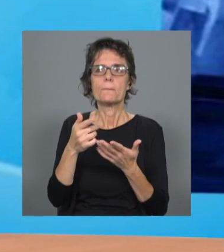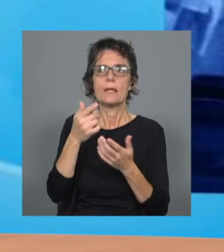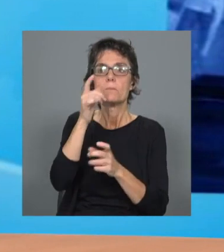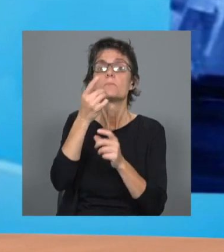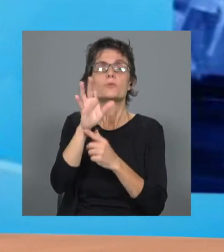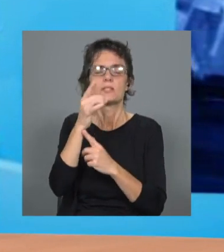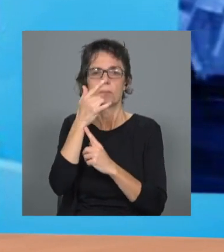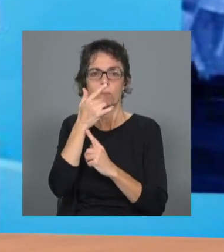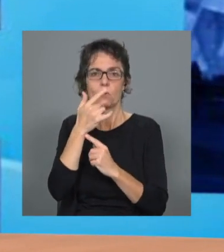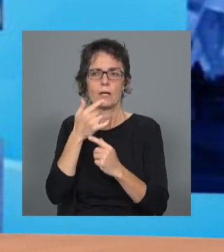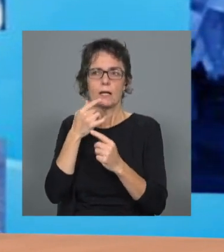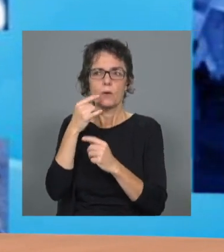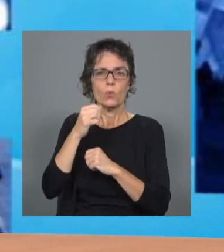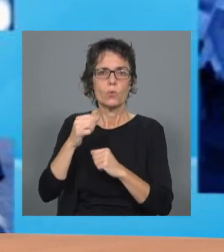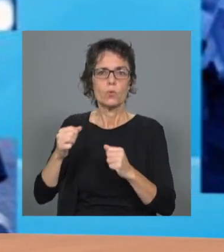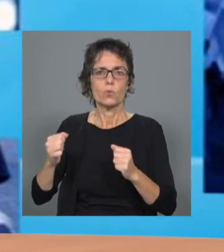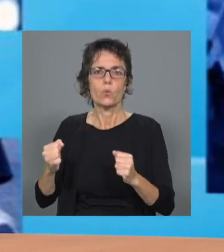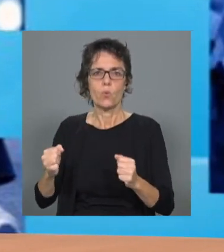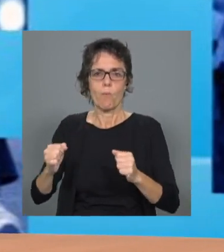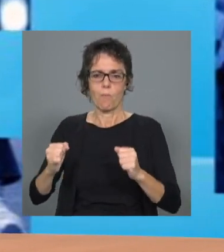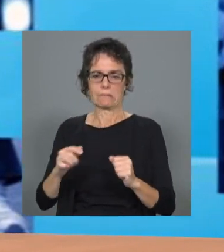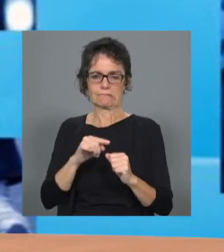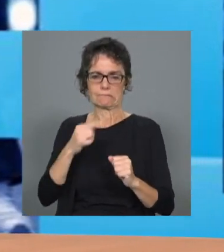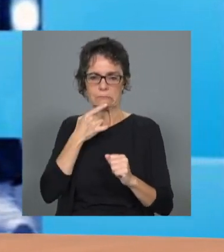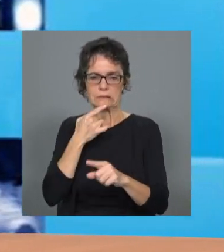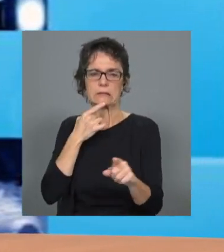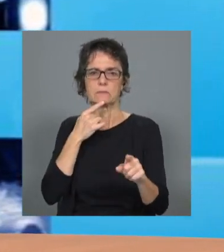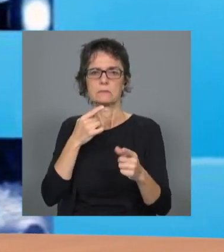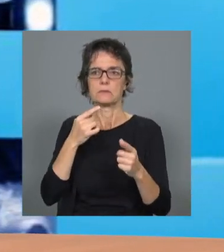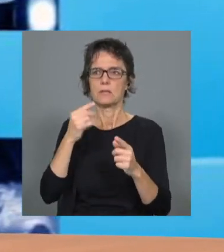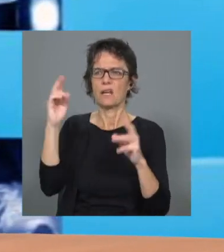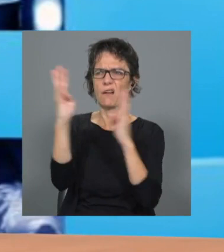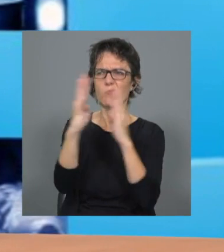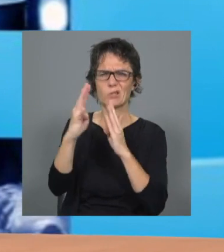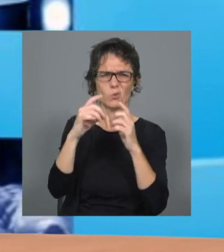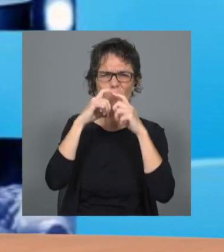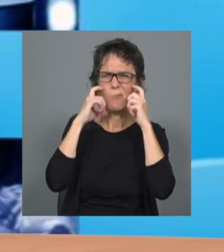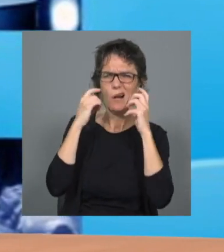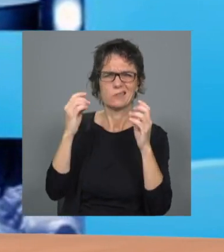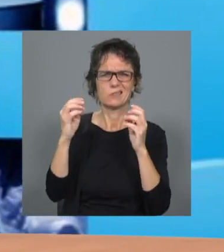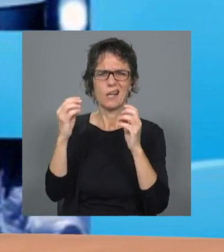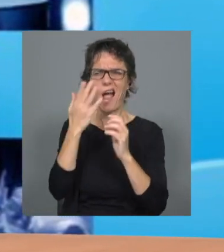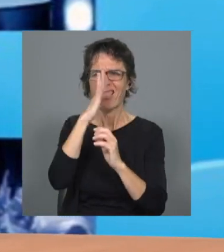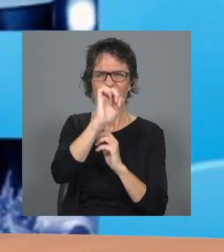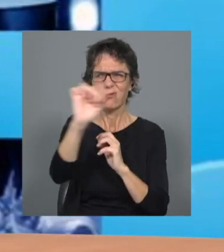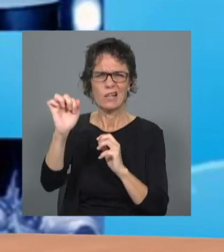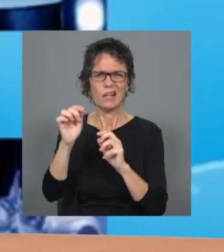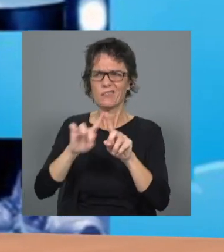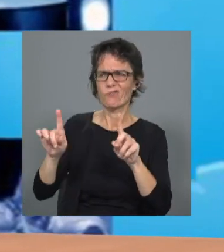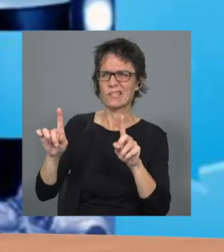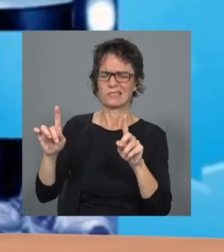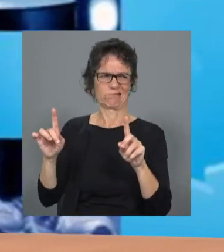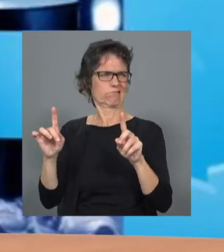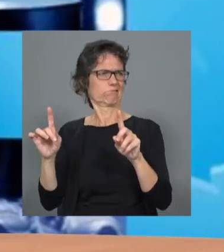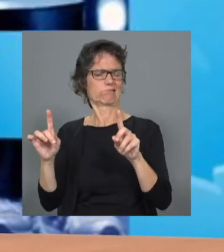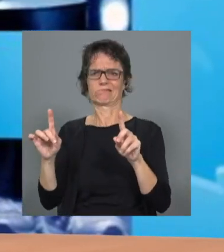abraços são de outra forma, as pessoas vêm tapadas, já não se percebe muito bem a sua expressão facial e ele